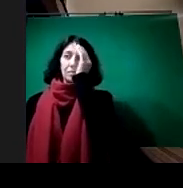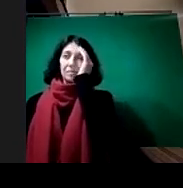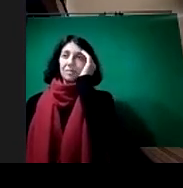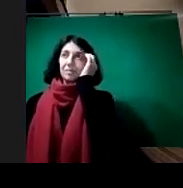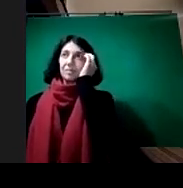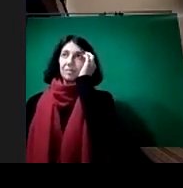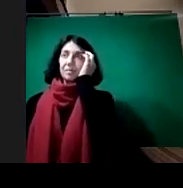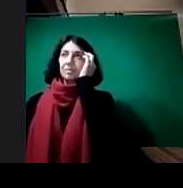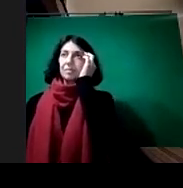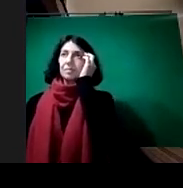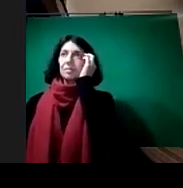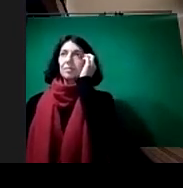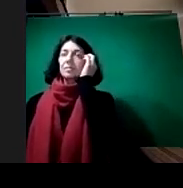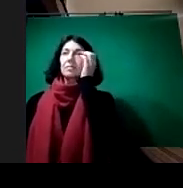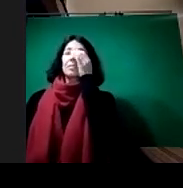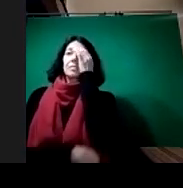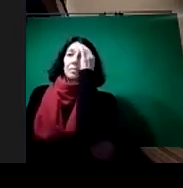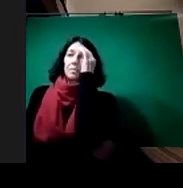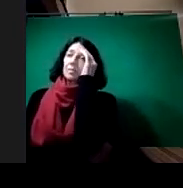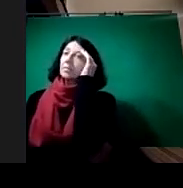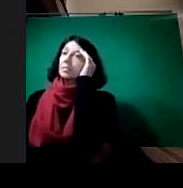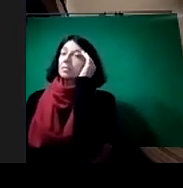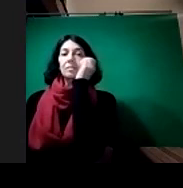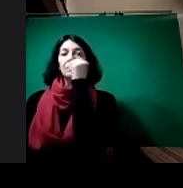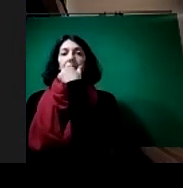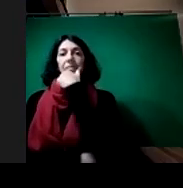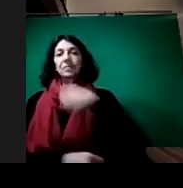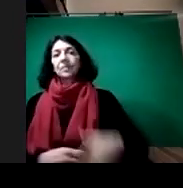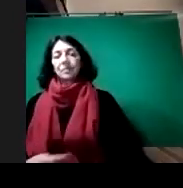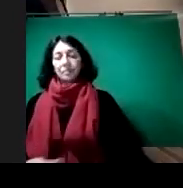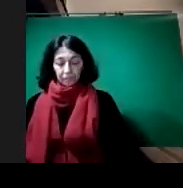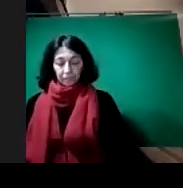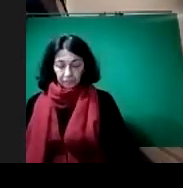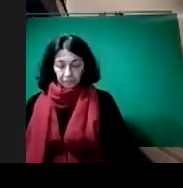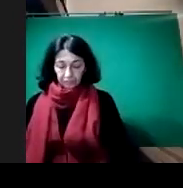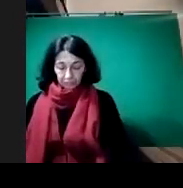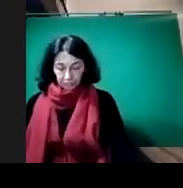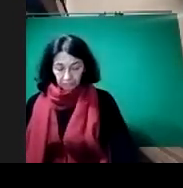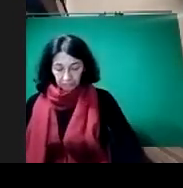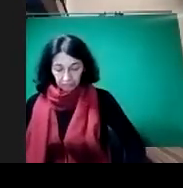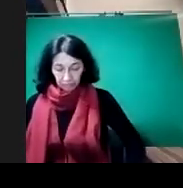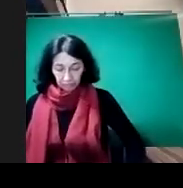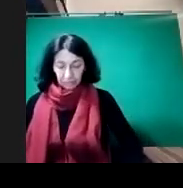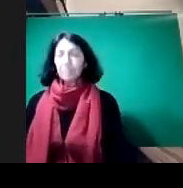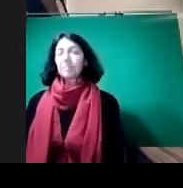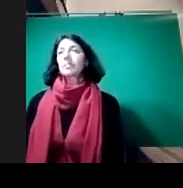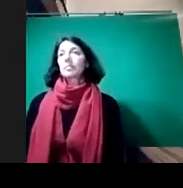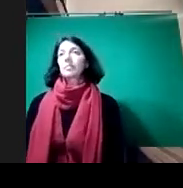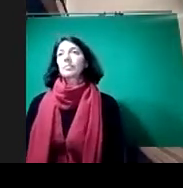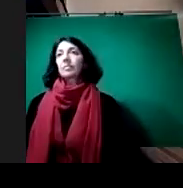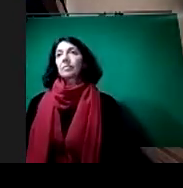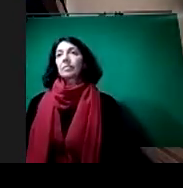é. Portanto, Sintra é completamente fora da norma, digamos assim. Mas também tem a ver um bocadinho com o espírito